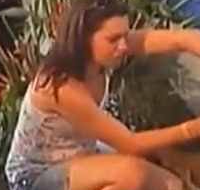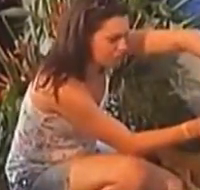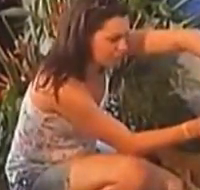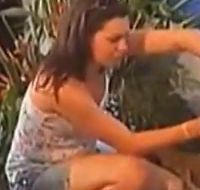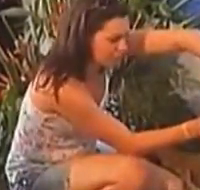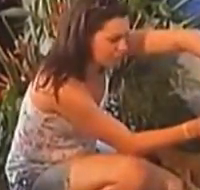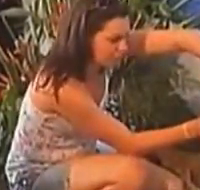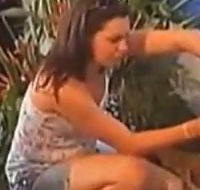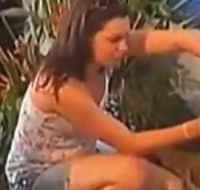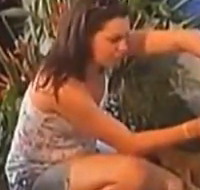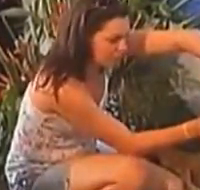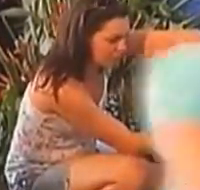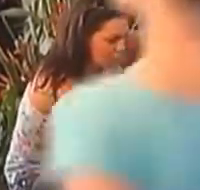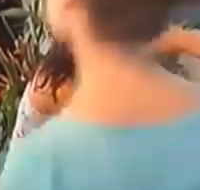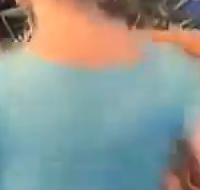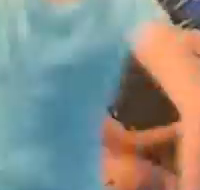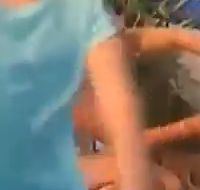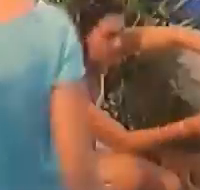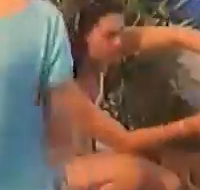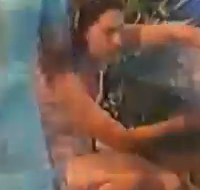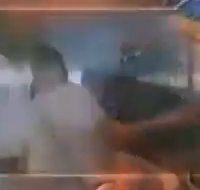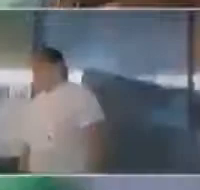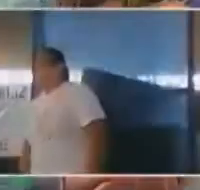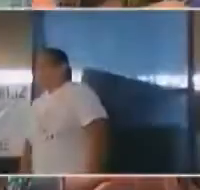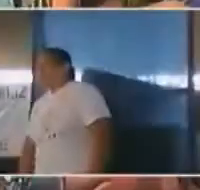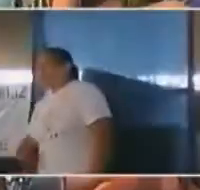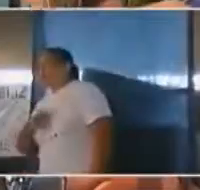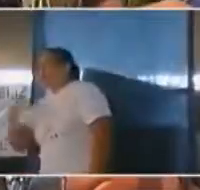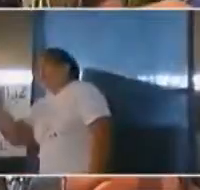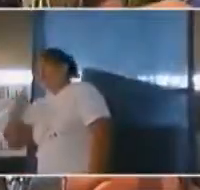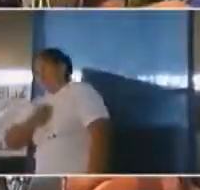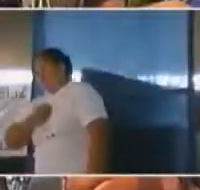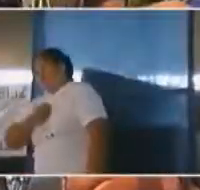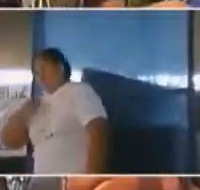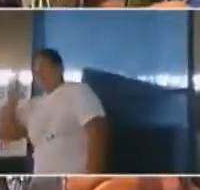O que significa ser geração de Deus hoje?